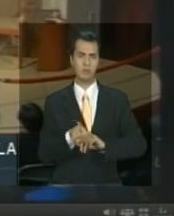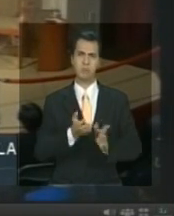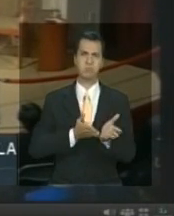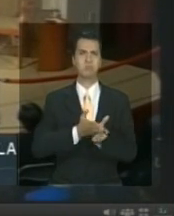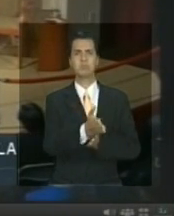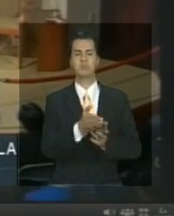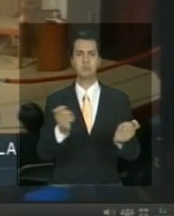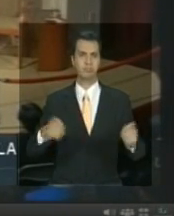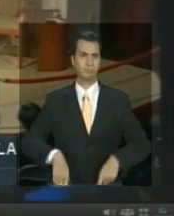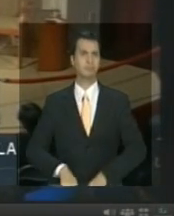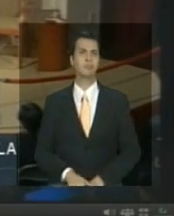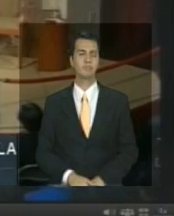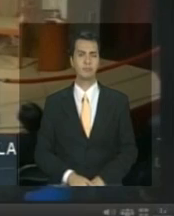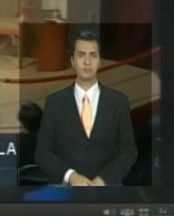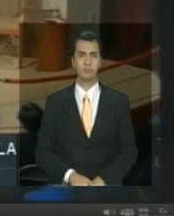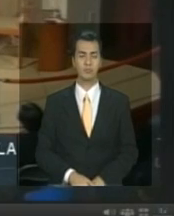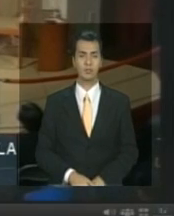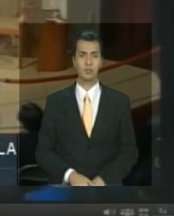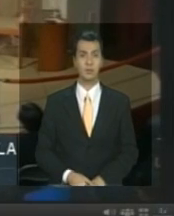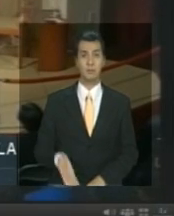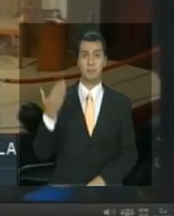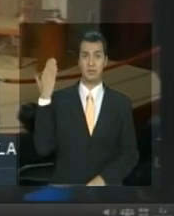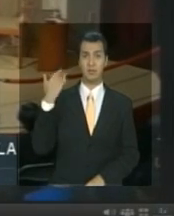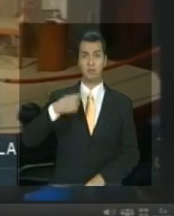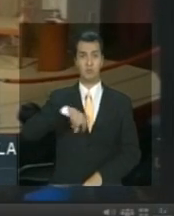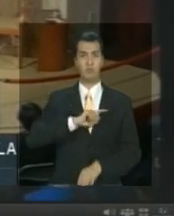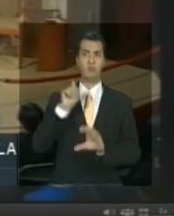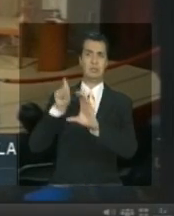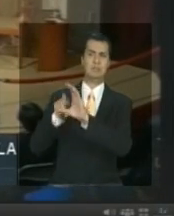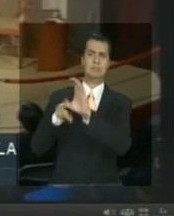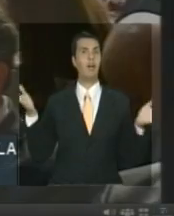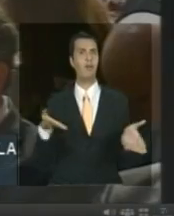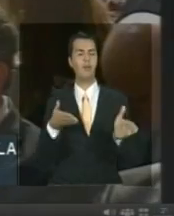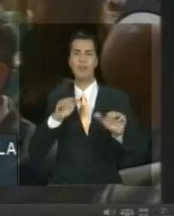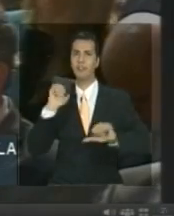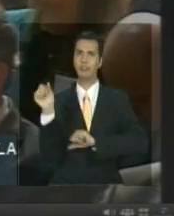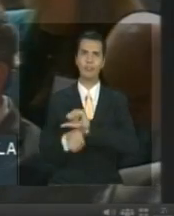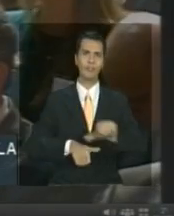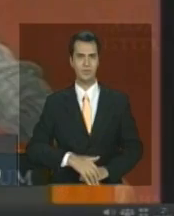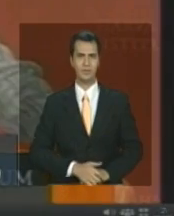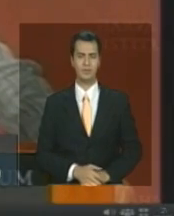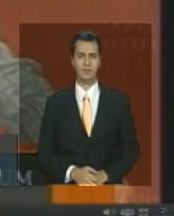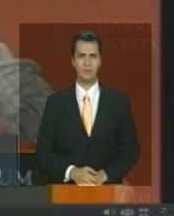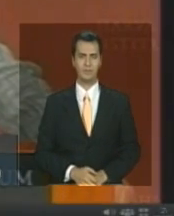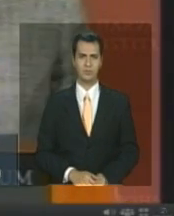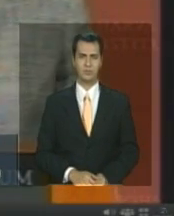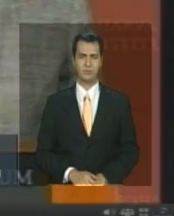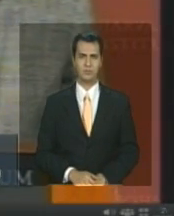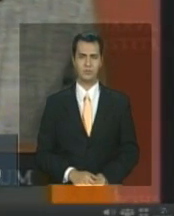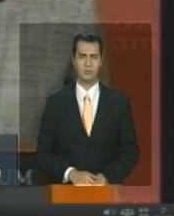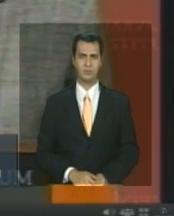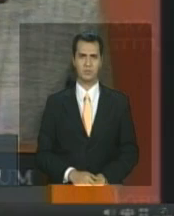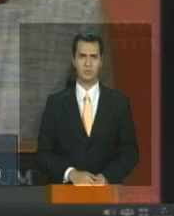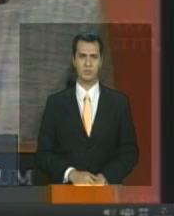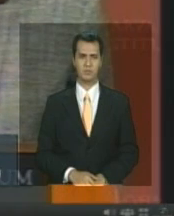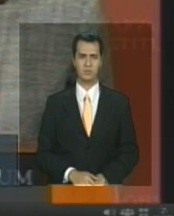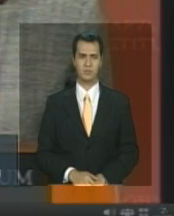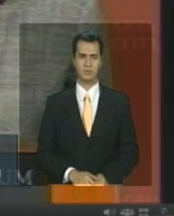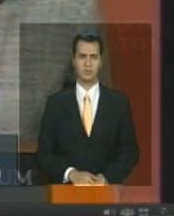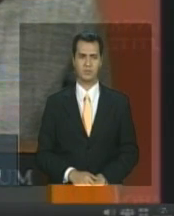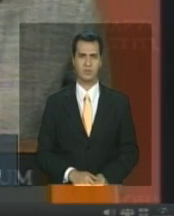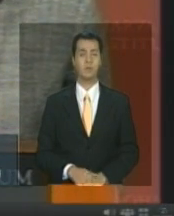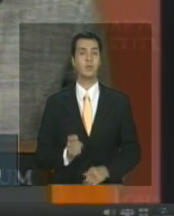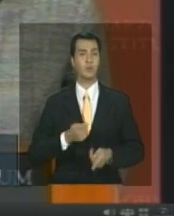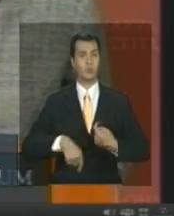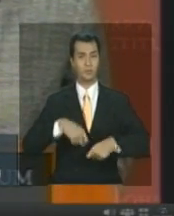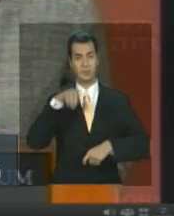E nós passamos de devedores a credores do fundo. Mas que dá crescimento da economia brasileira